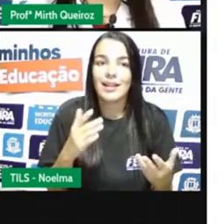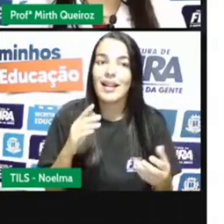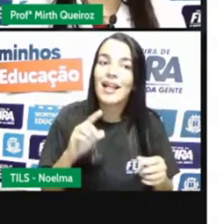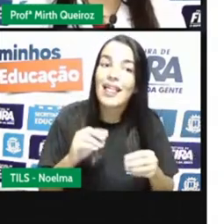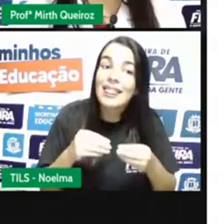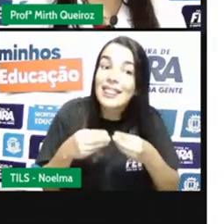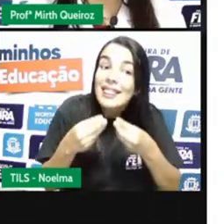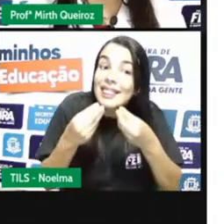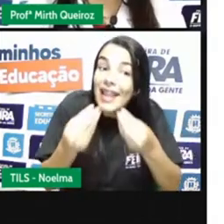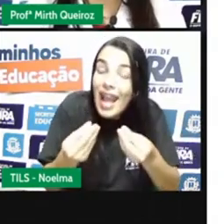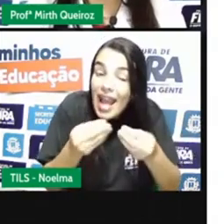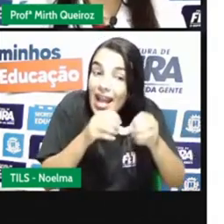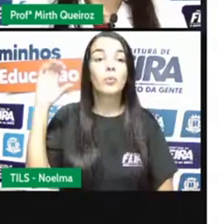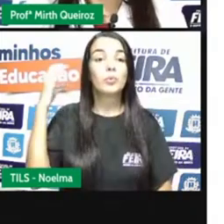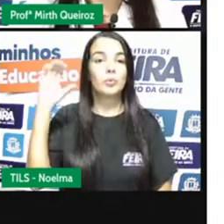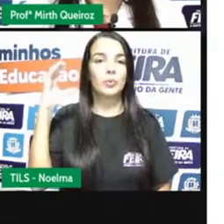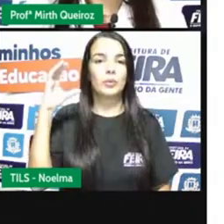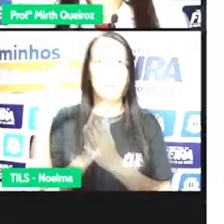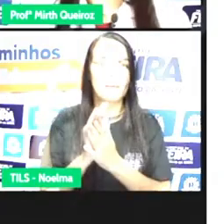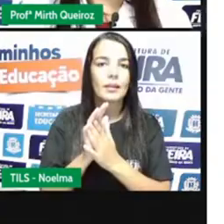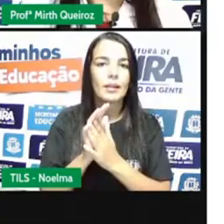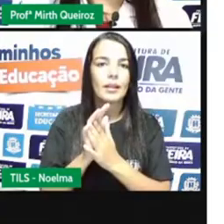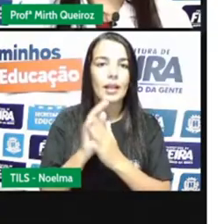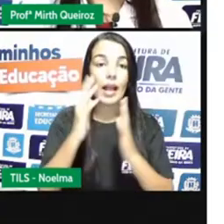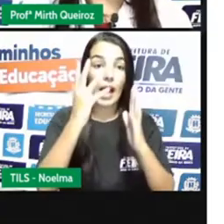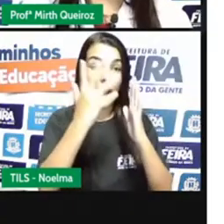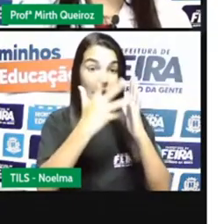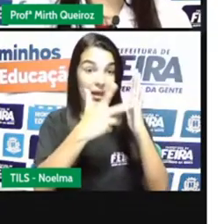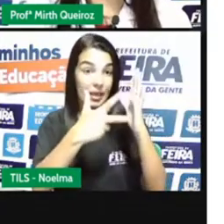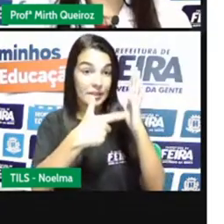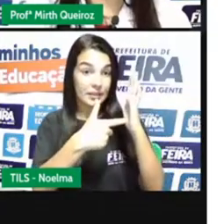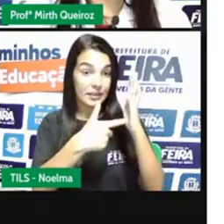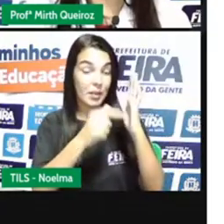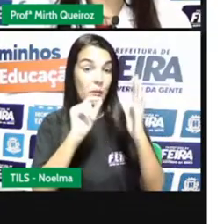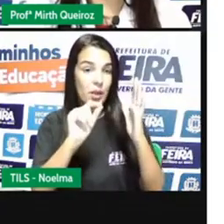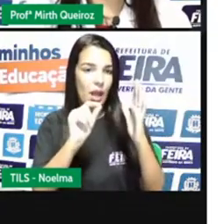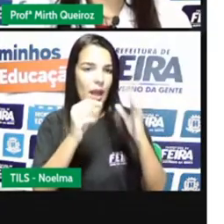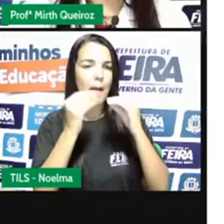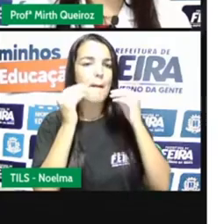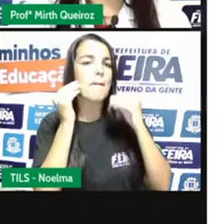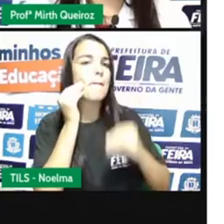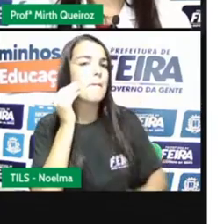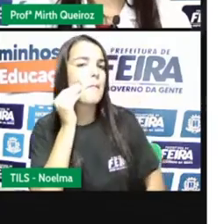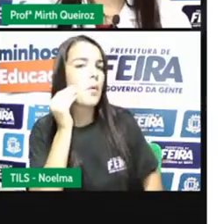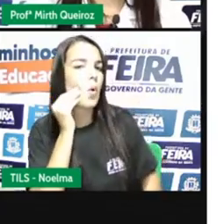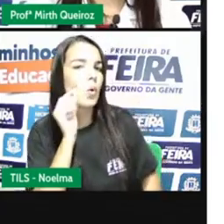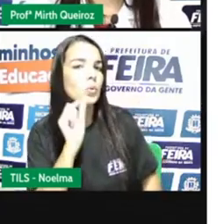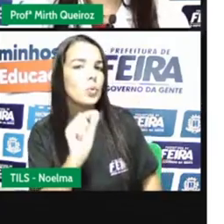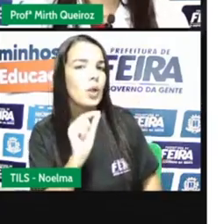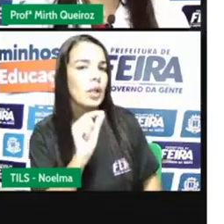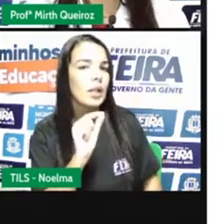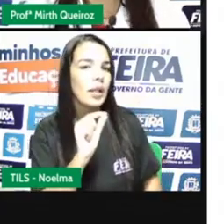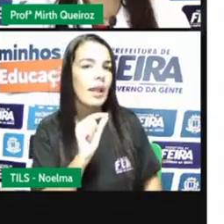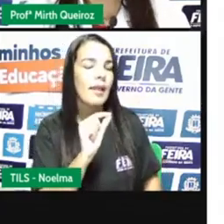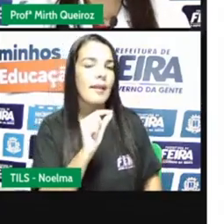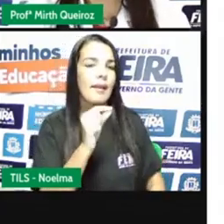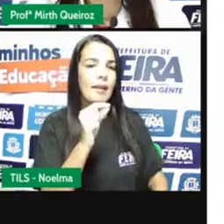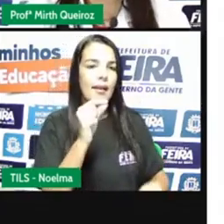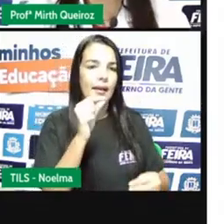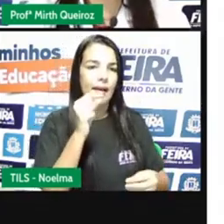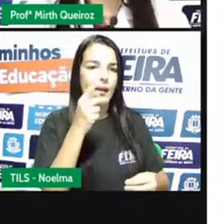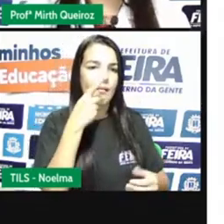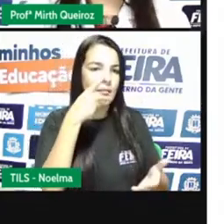conhecimentos de natureza científica. Característica. Aborda fatos científicos provenientes de estudos e